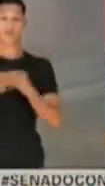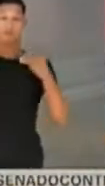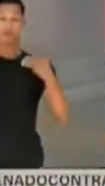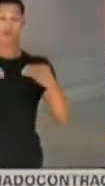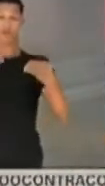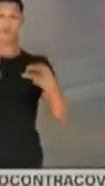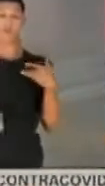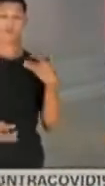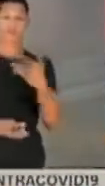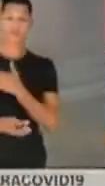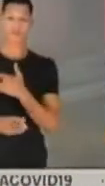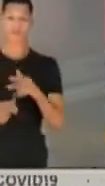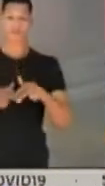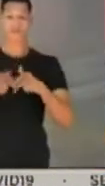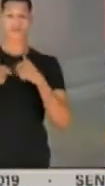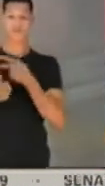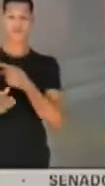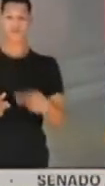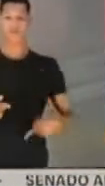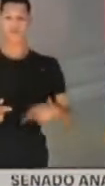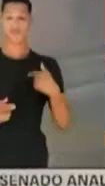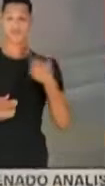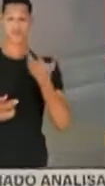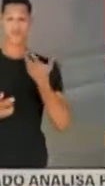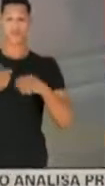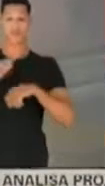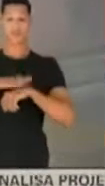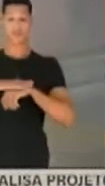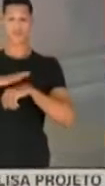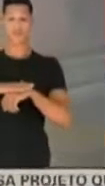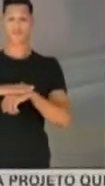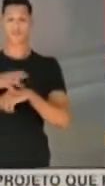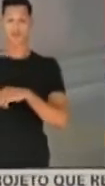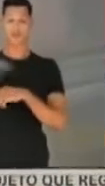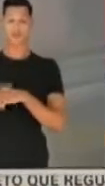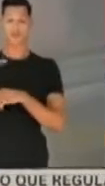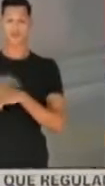senhor presidente, eu quero fazer aqui